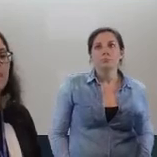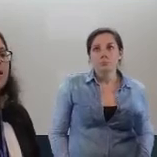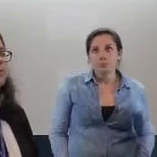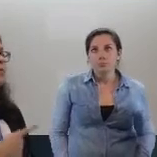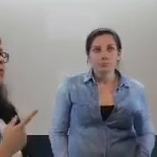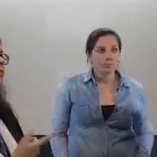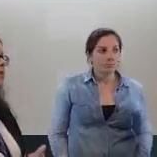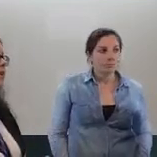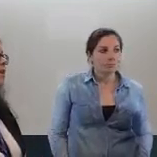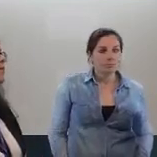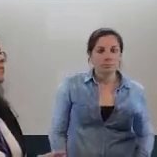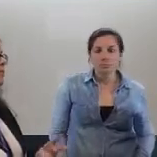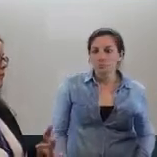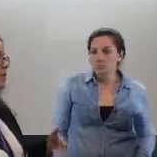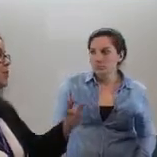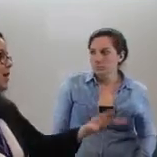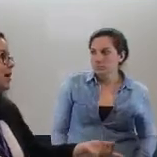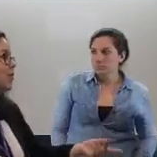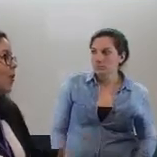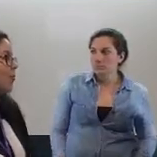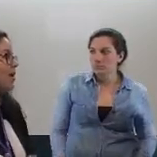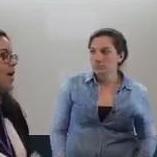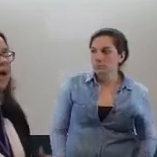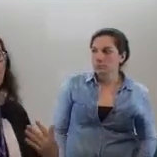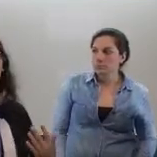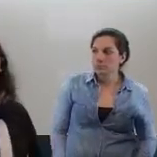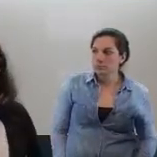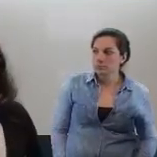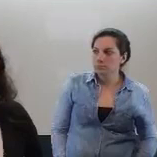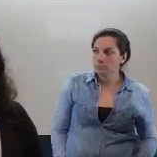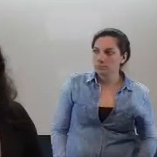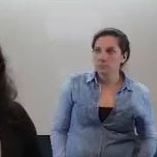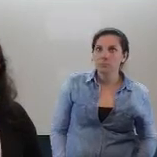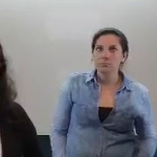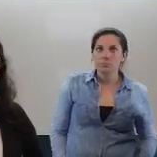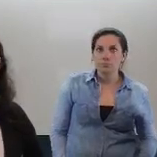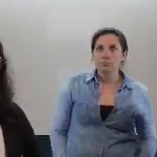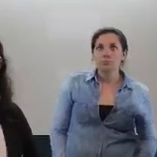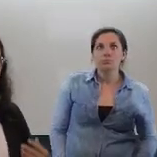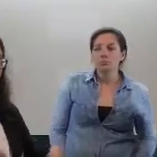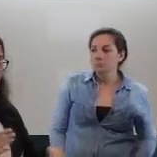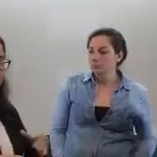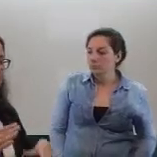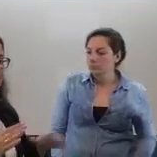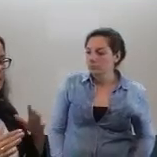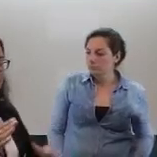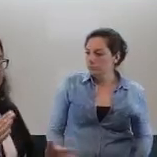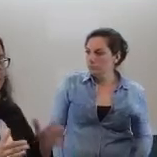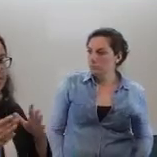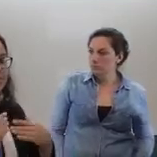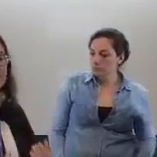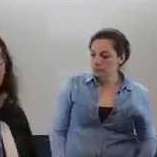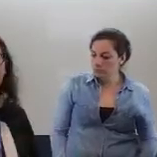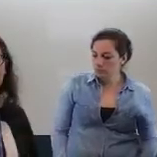informação, música, vestuário, roupa é uma forma de informação. É porque a gente está muito apegado a